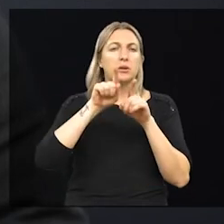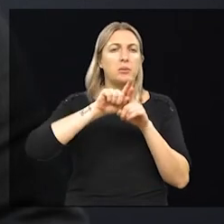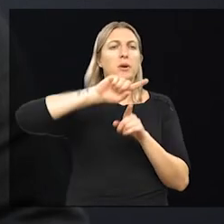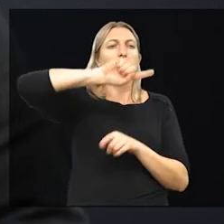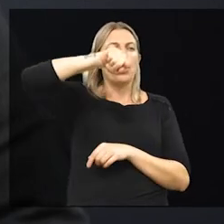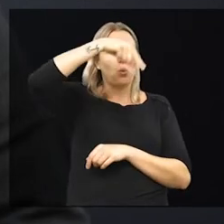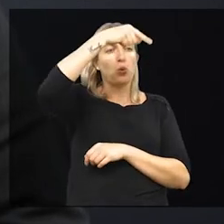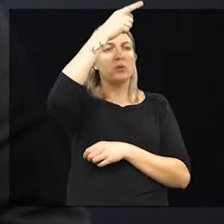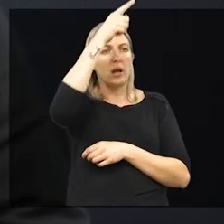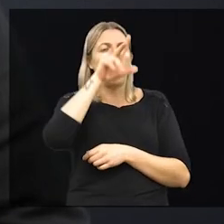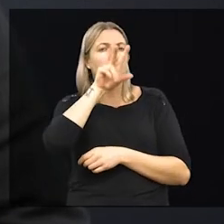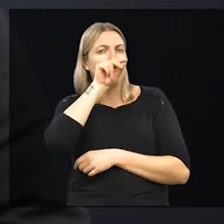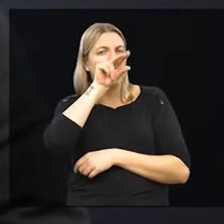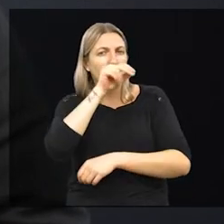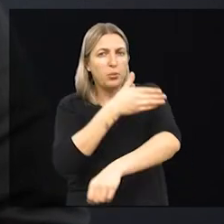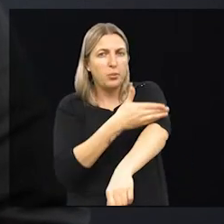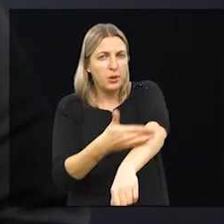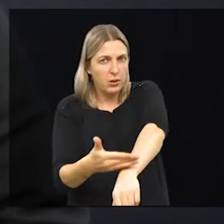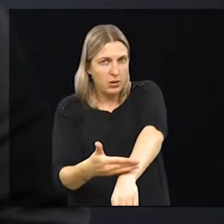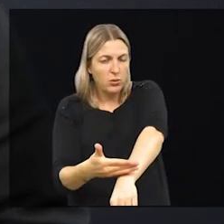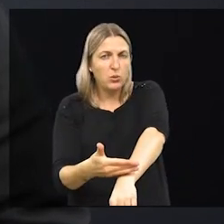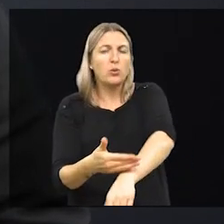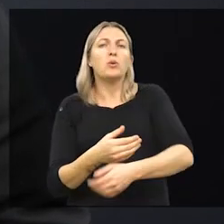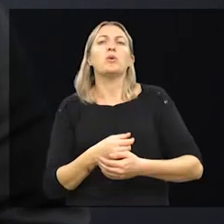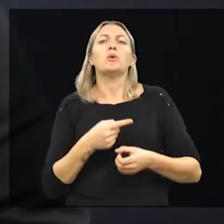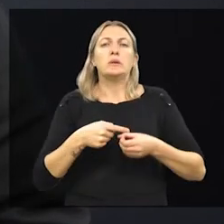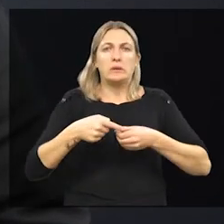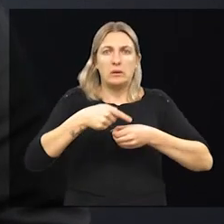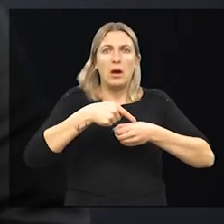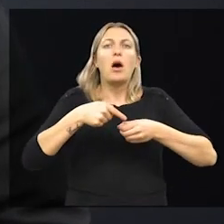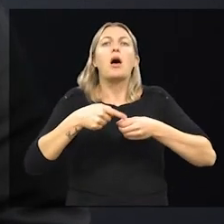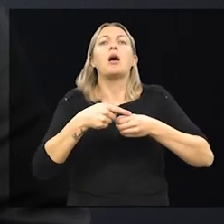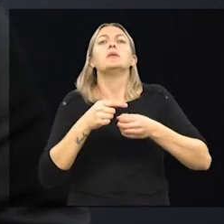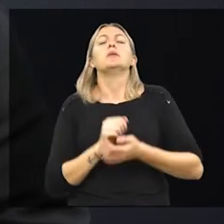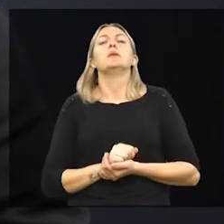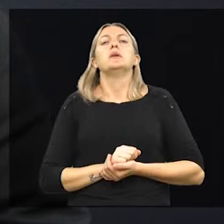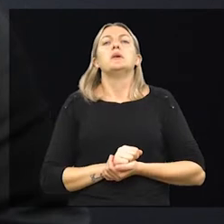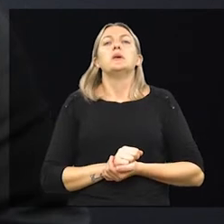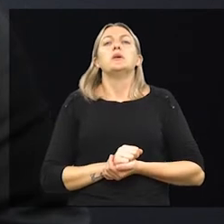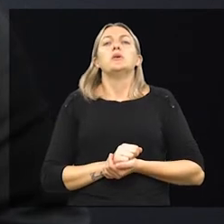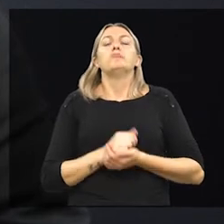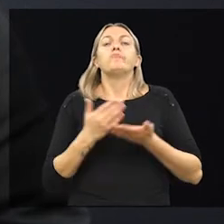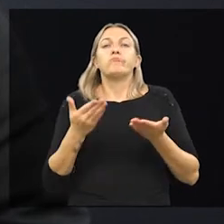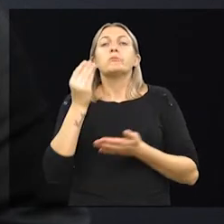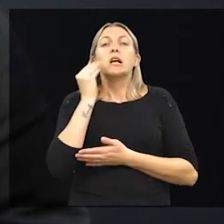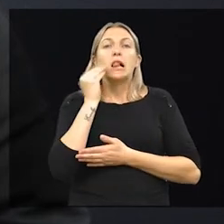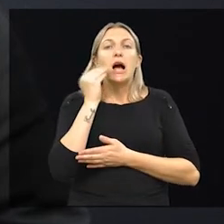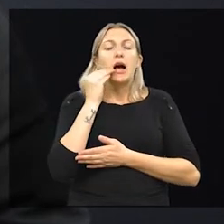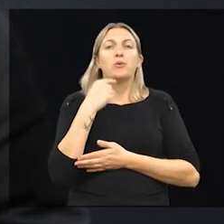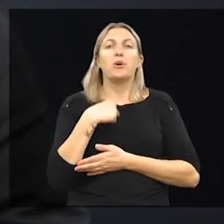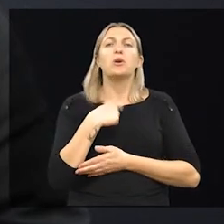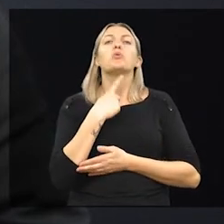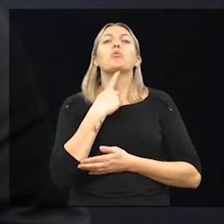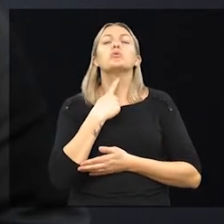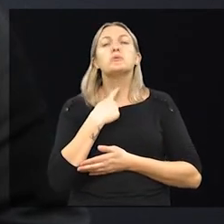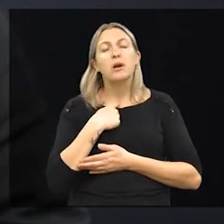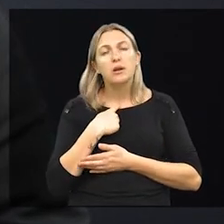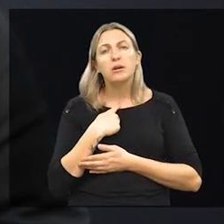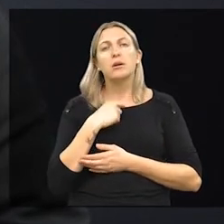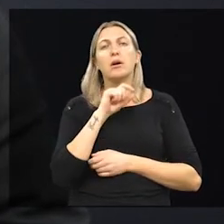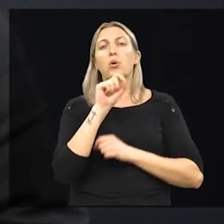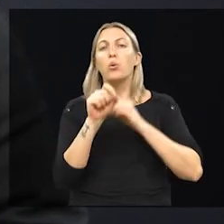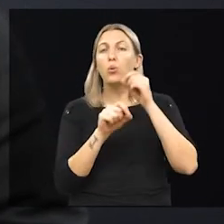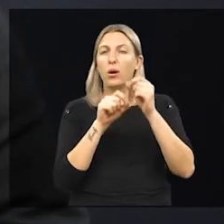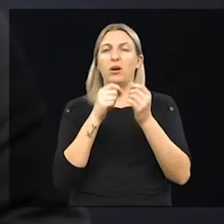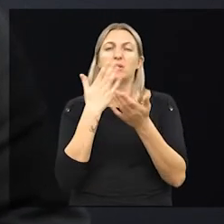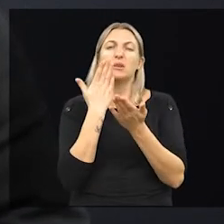complicado né então até 2010 eu eu fiquei impressionando nessas três universidades